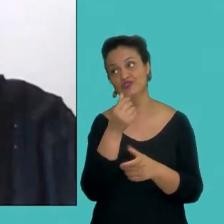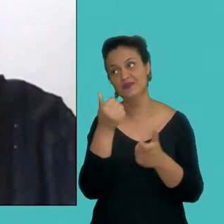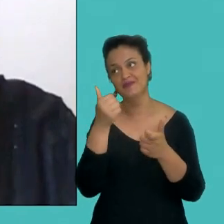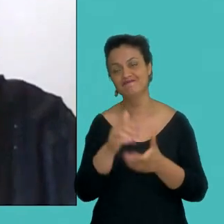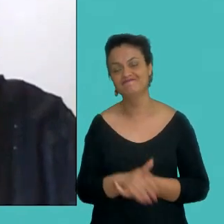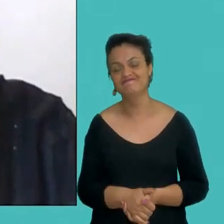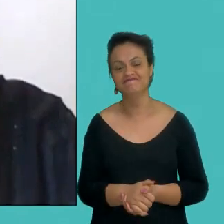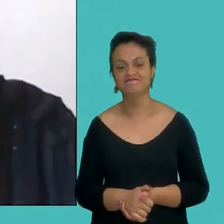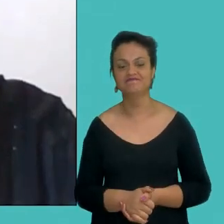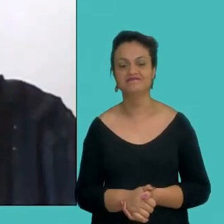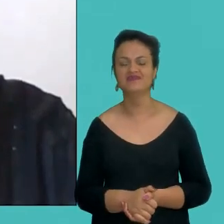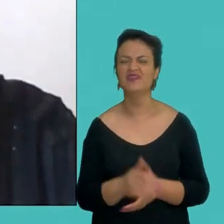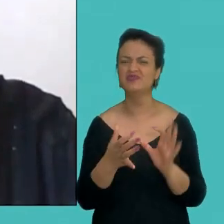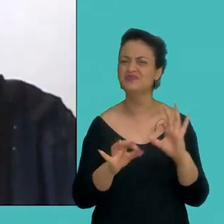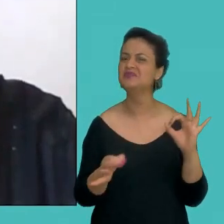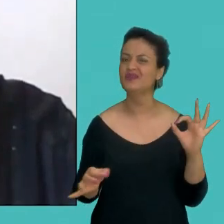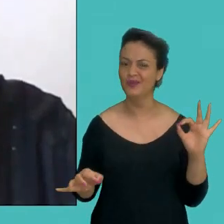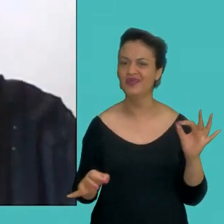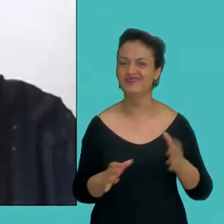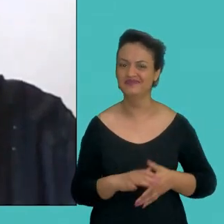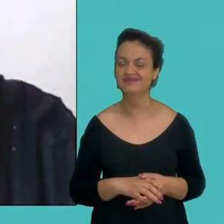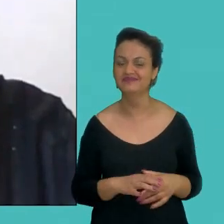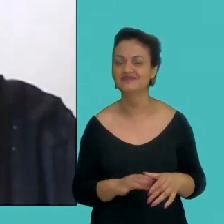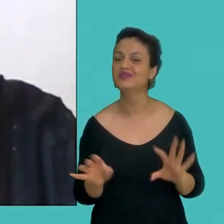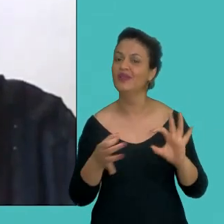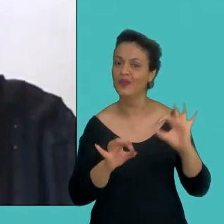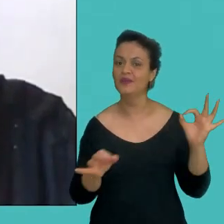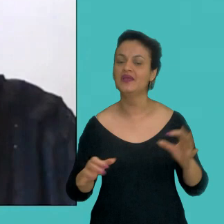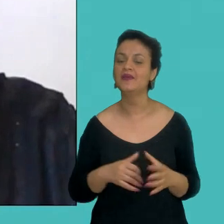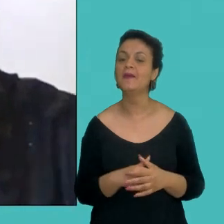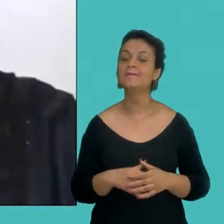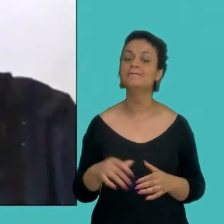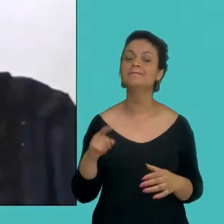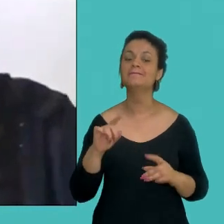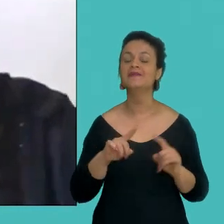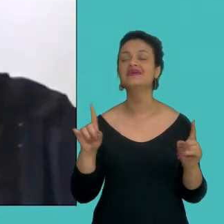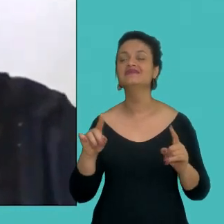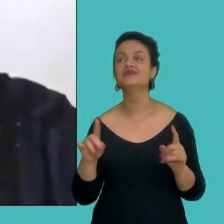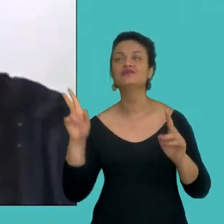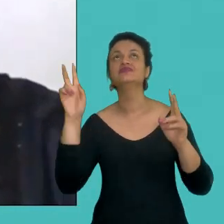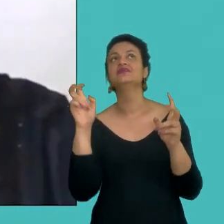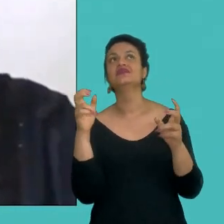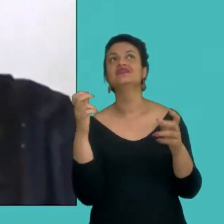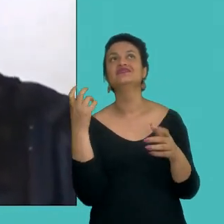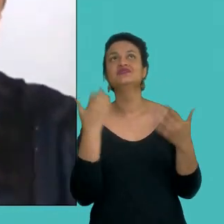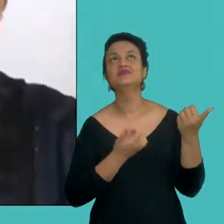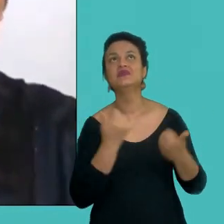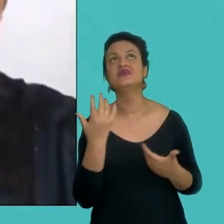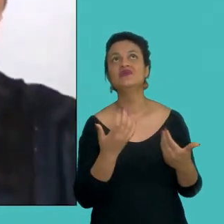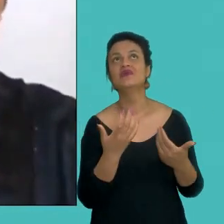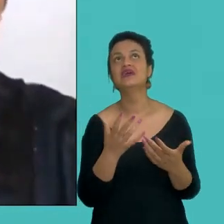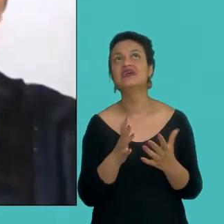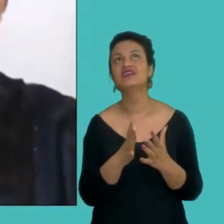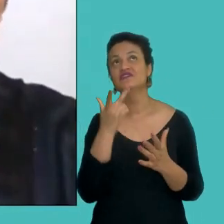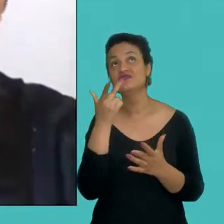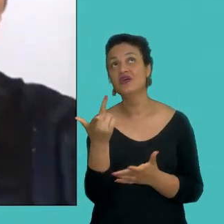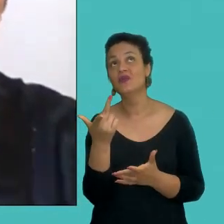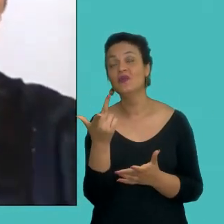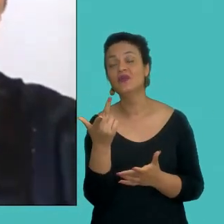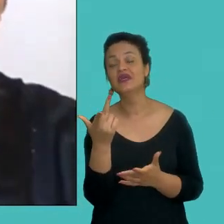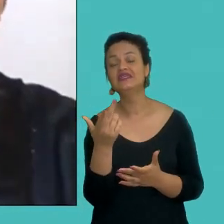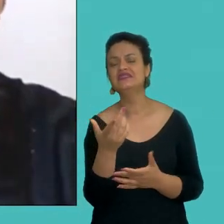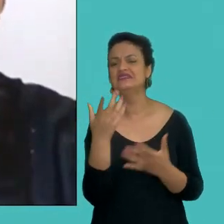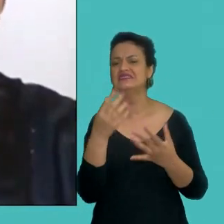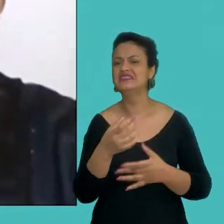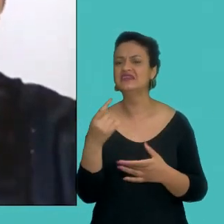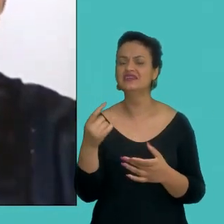mundo. Eu acho que eu me estendi demais, mas é porque é o tipo da questão que ela tem